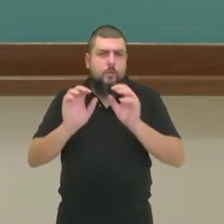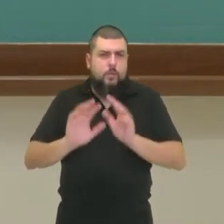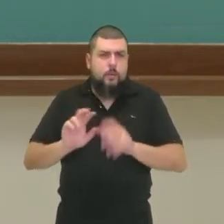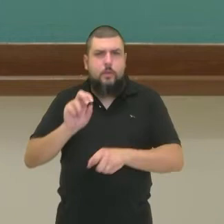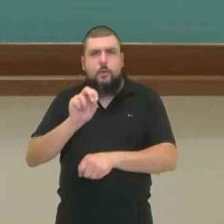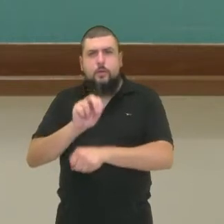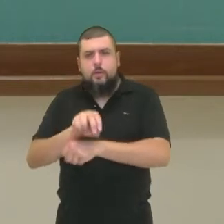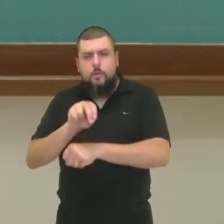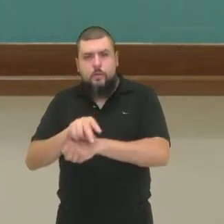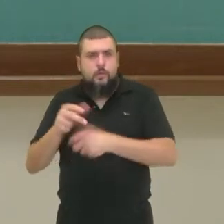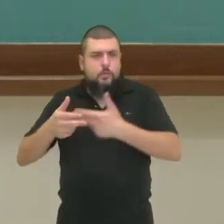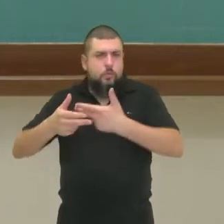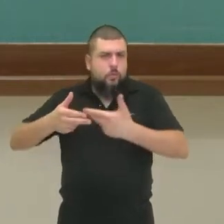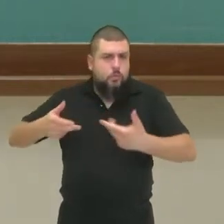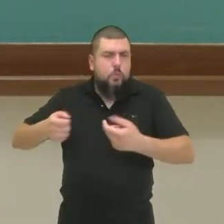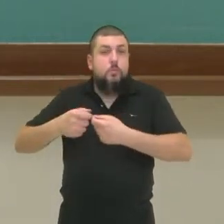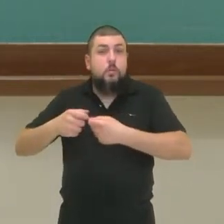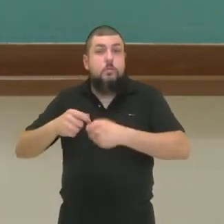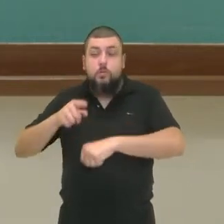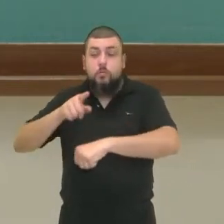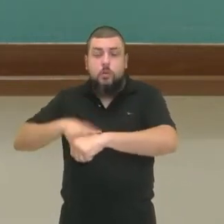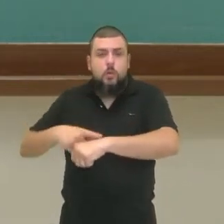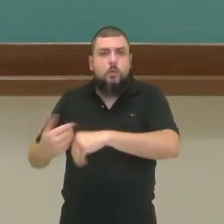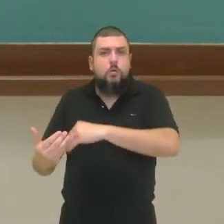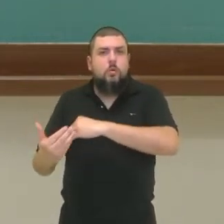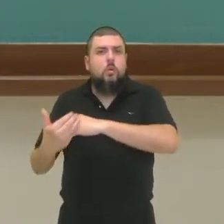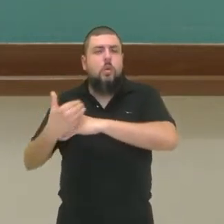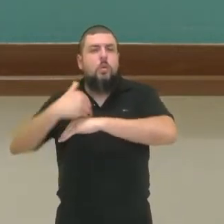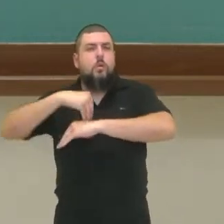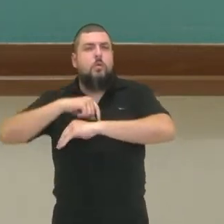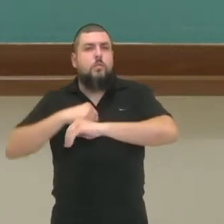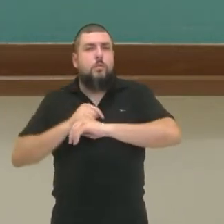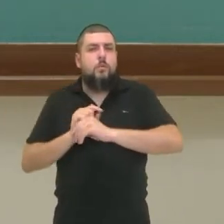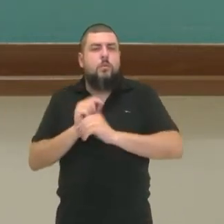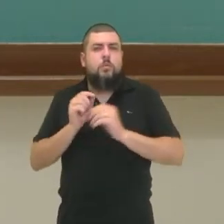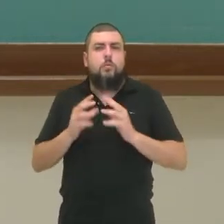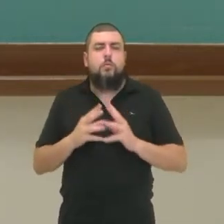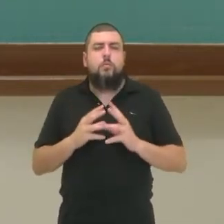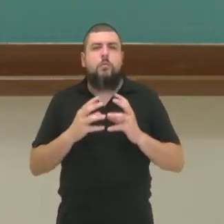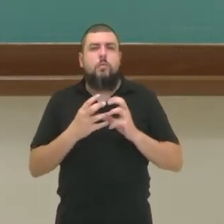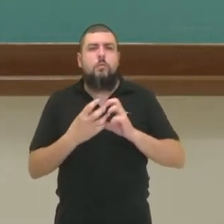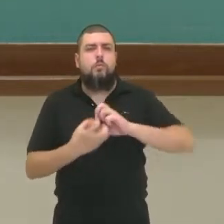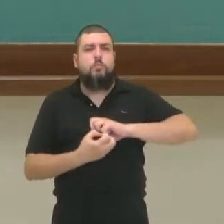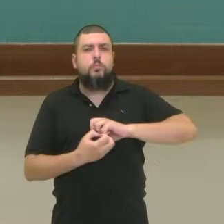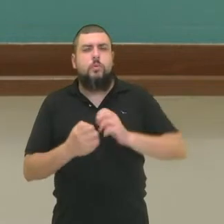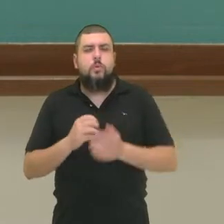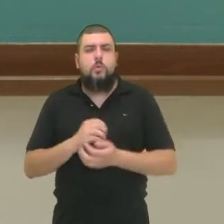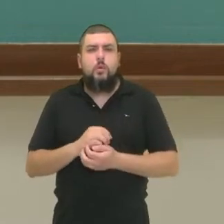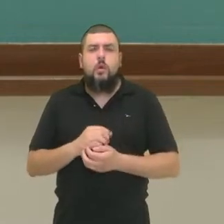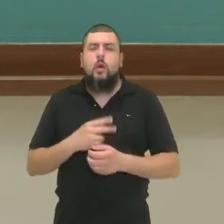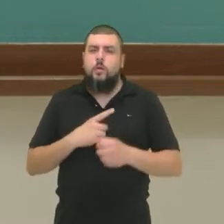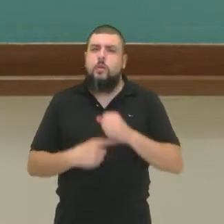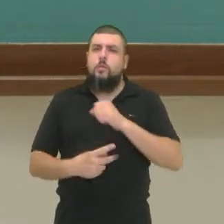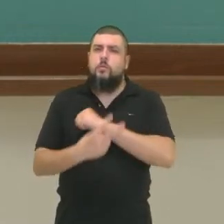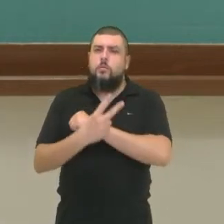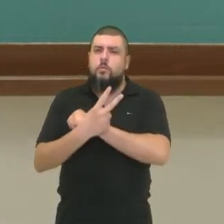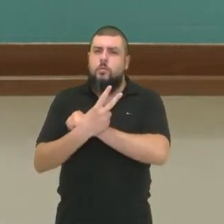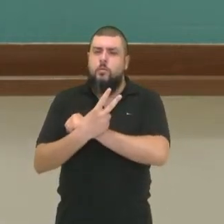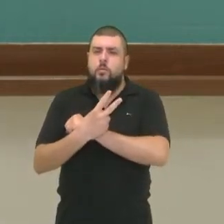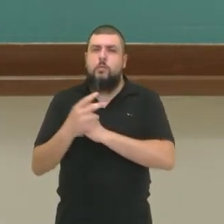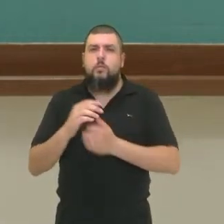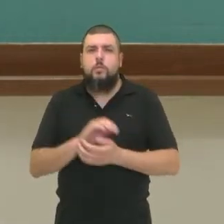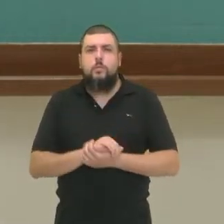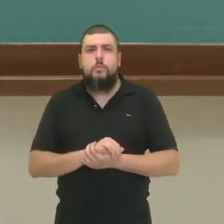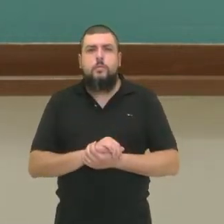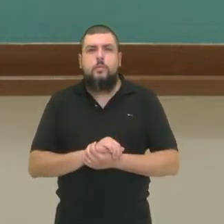que tivesse na superfície da nossa pele poderia entrar no nosso corpo. Então, eles têm essa função de proteção, né? Funciona